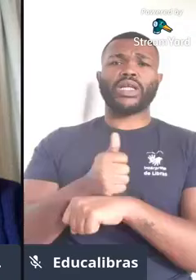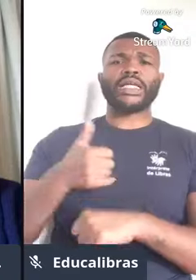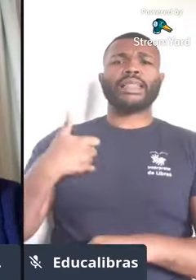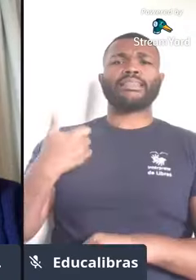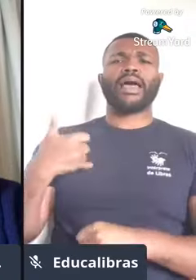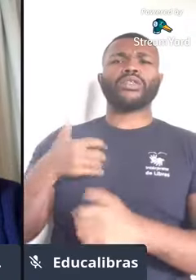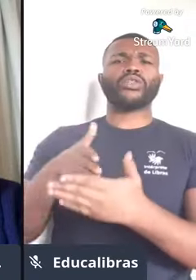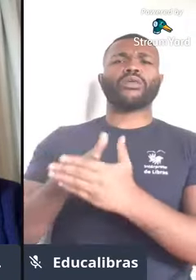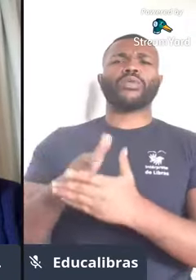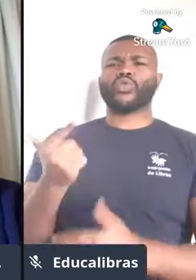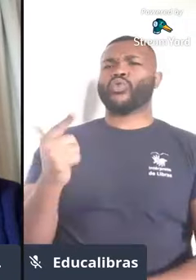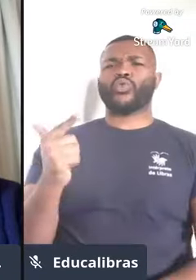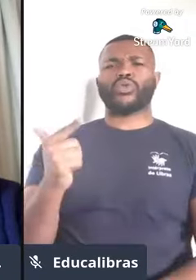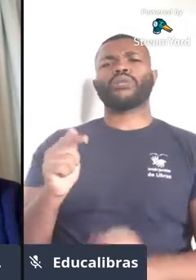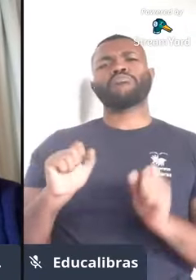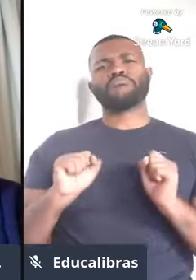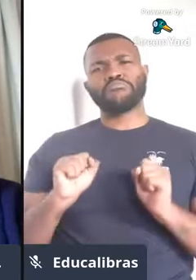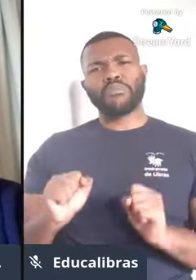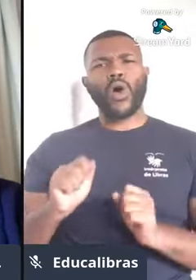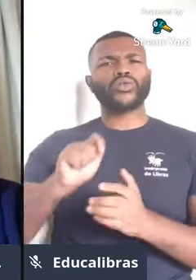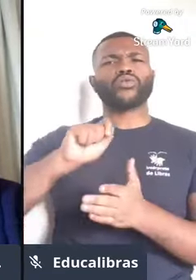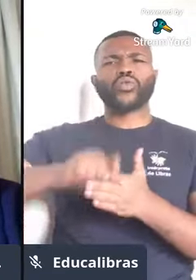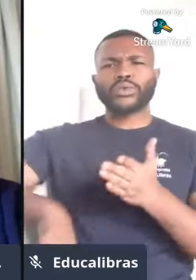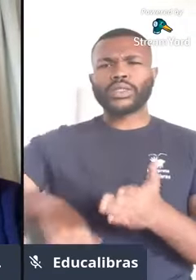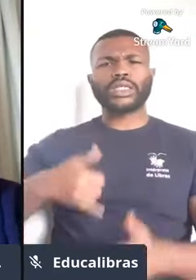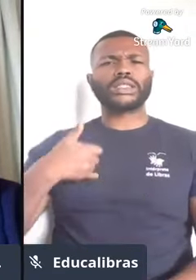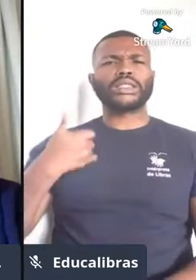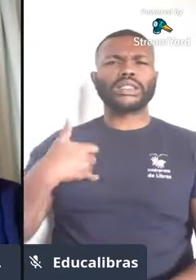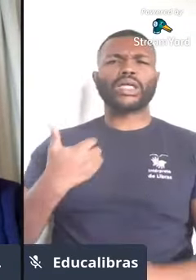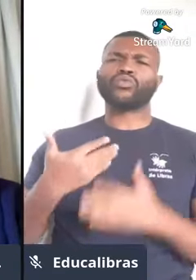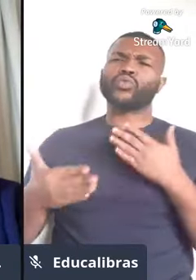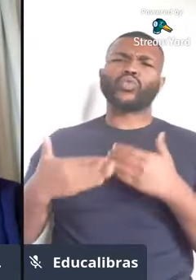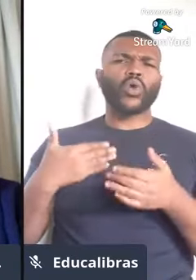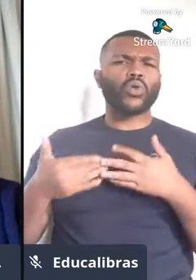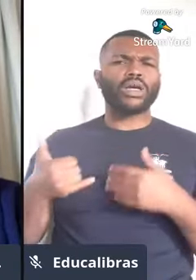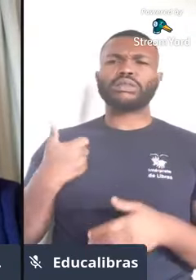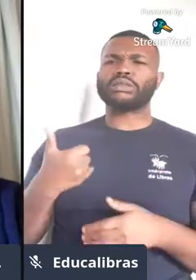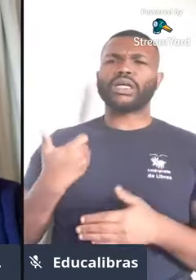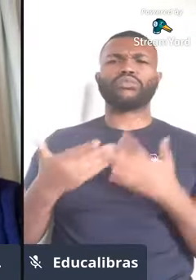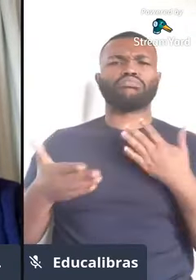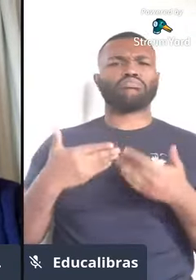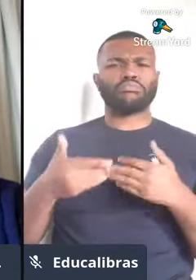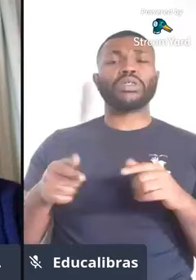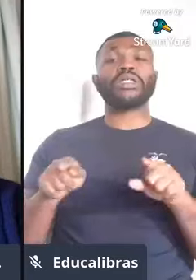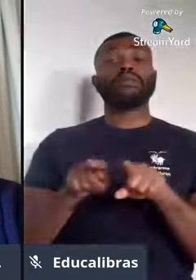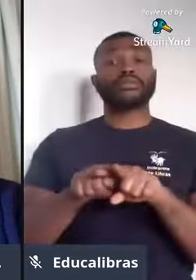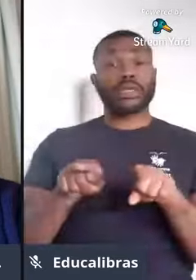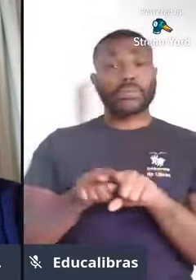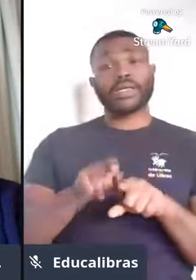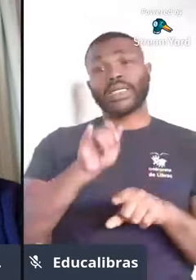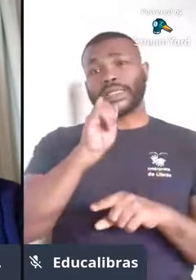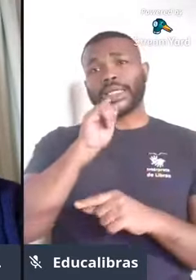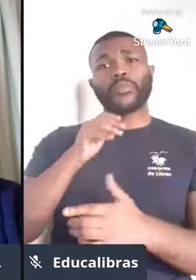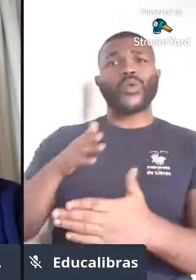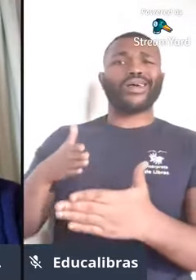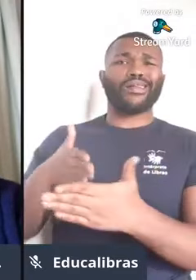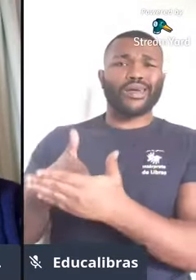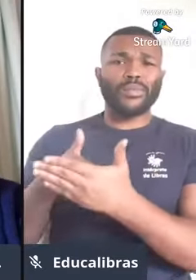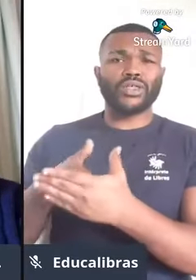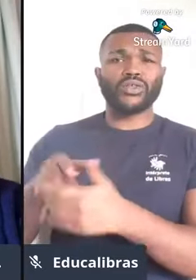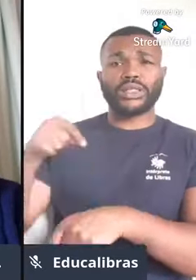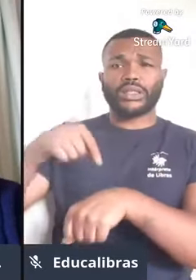pode ser contratada em qualquer idade ou com qualquer idade. Da mesma maneira, não há um limite de tempo para a